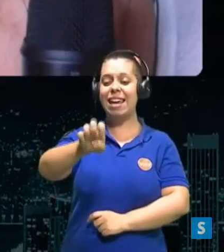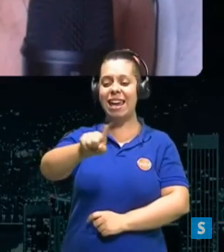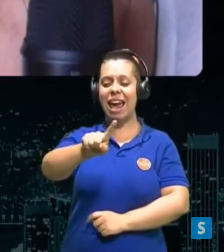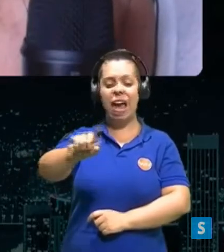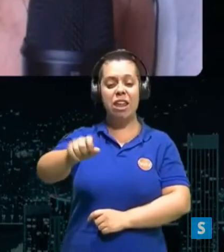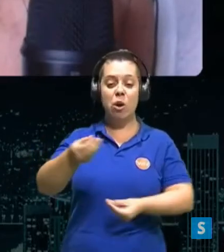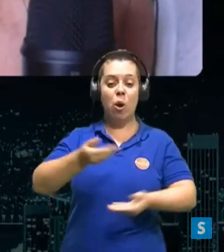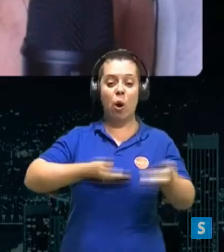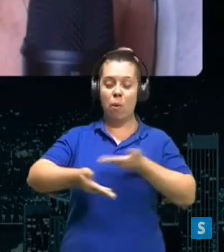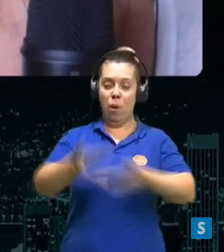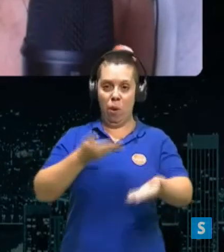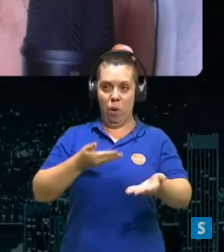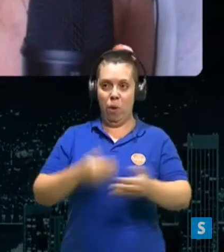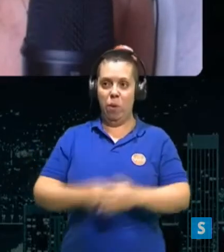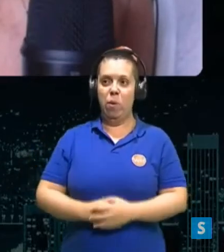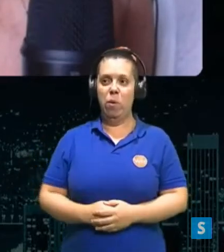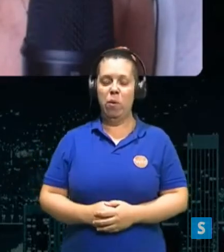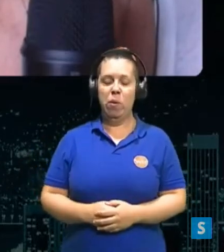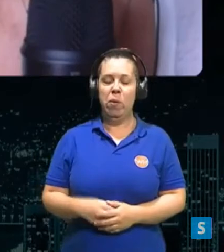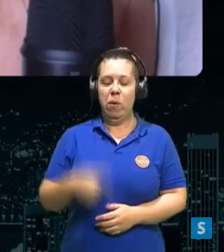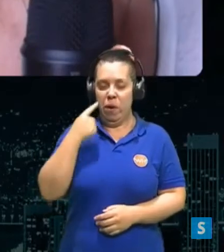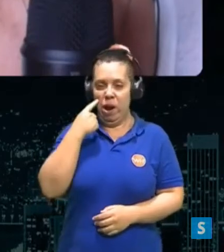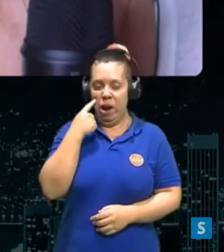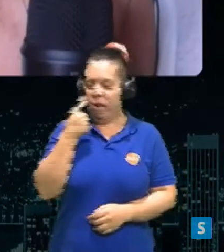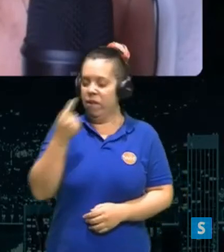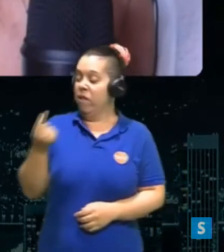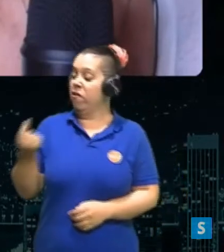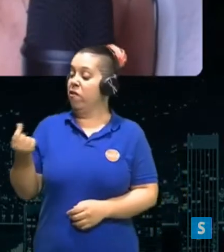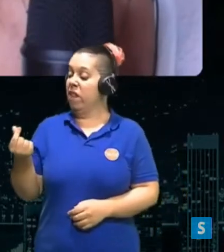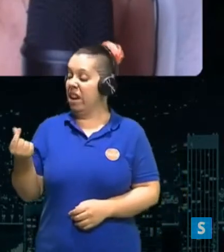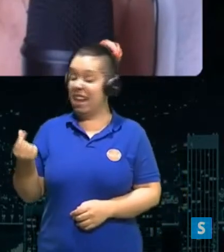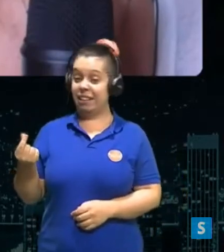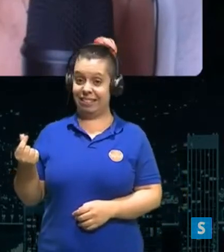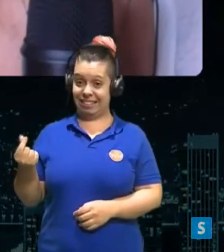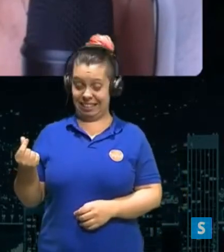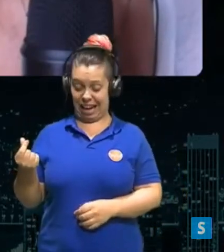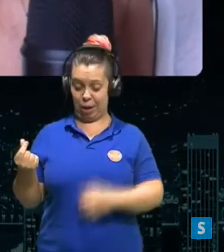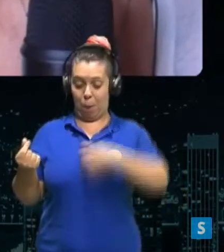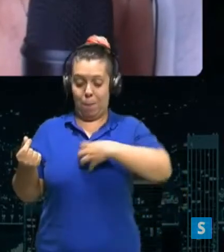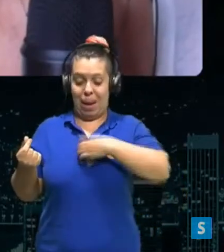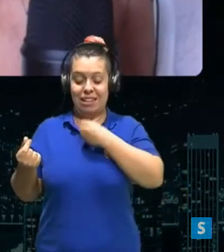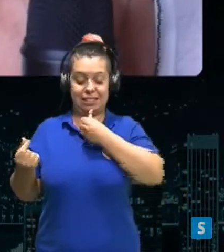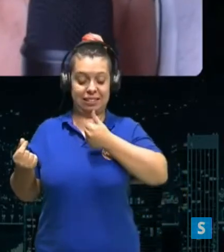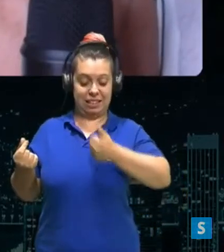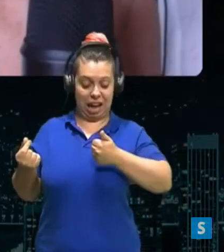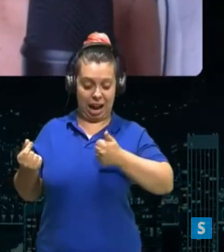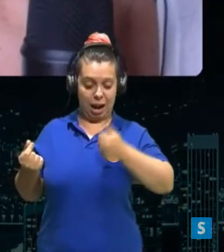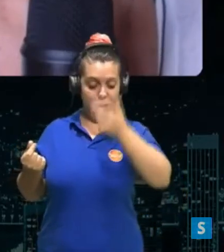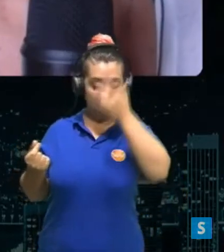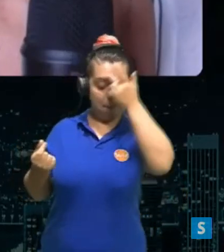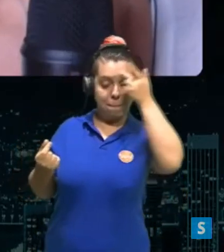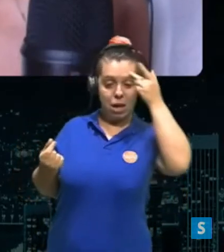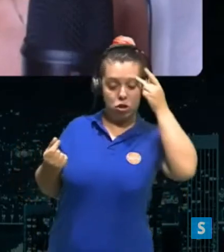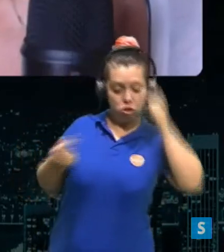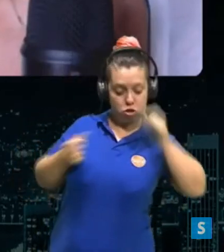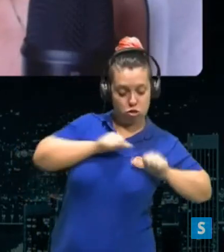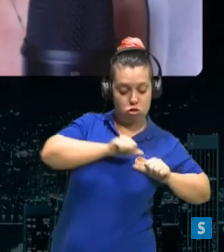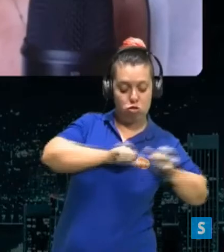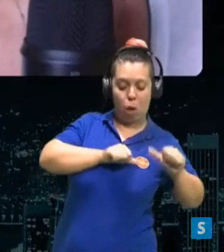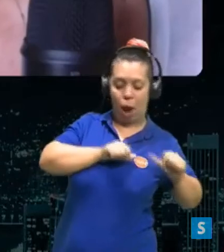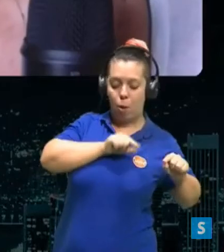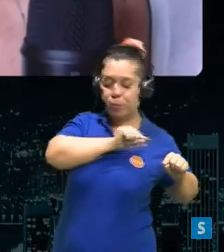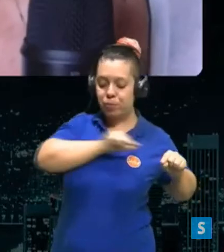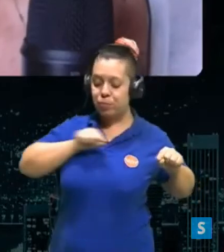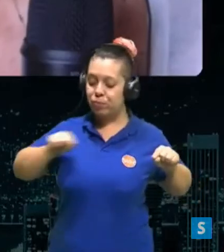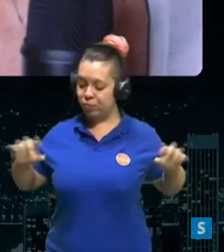o impacto financeiro bem-estar e transformação pessoal porque muitas vezes a gente olha para